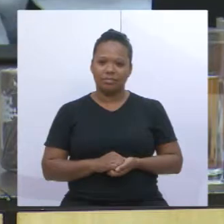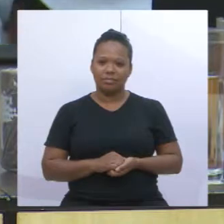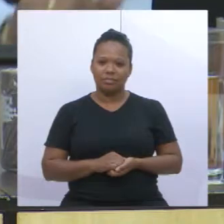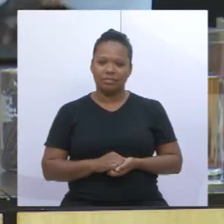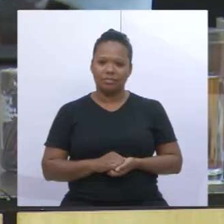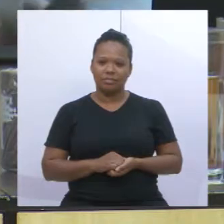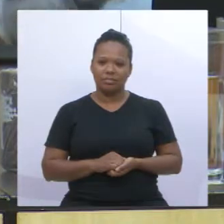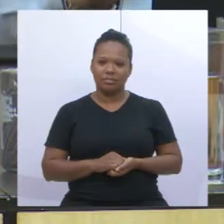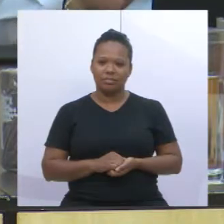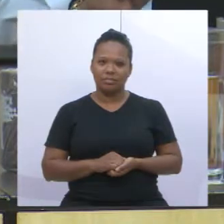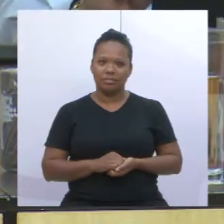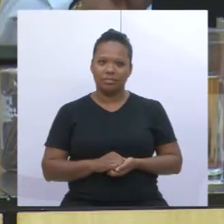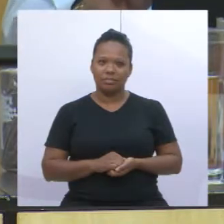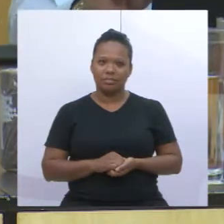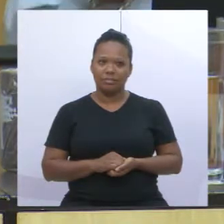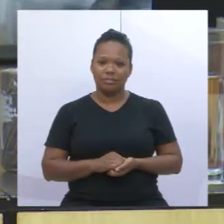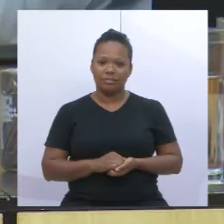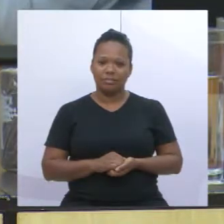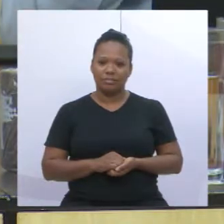Não.